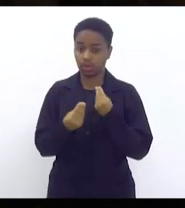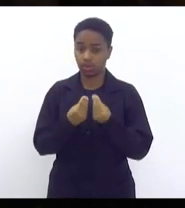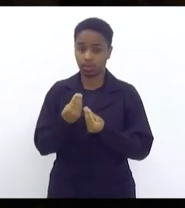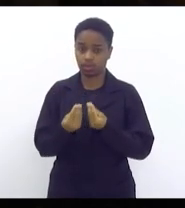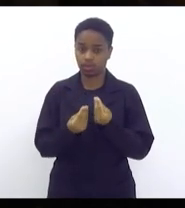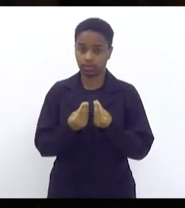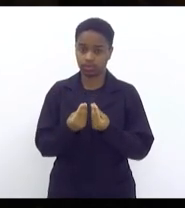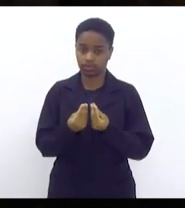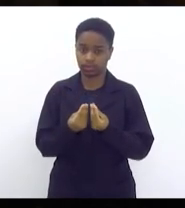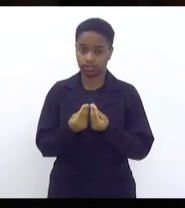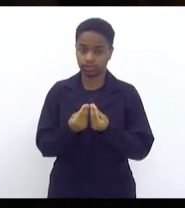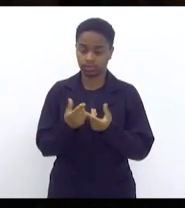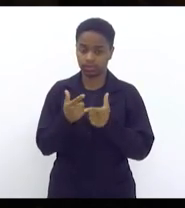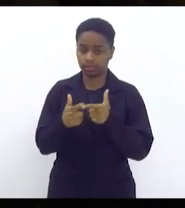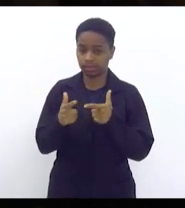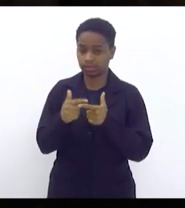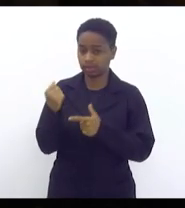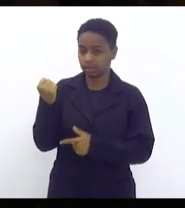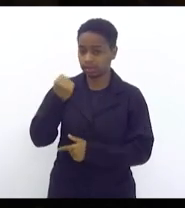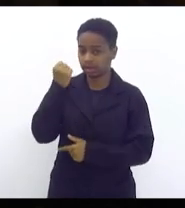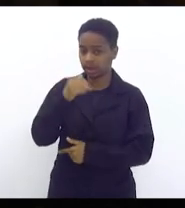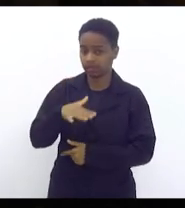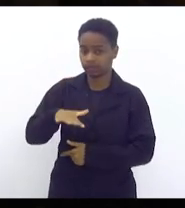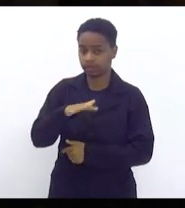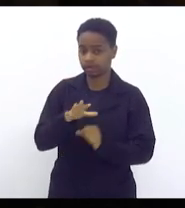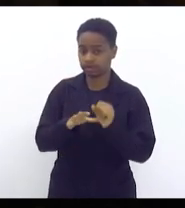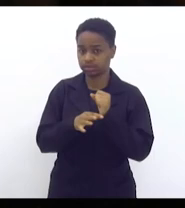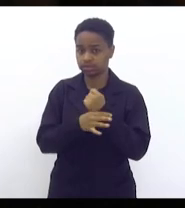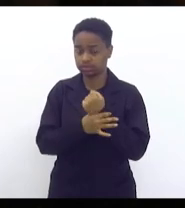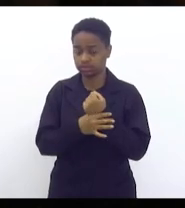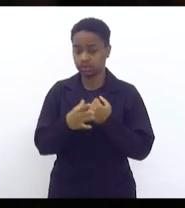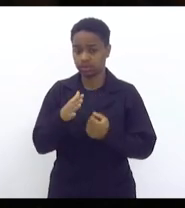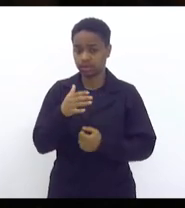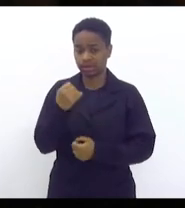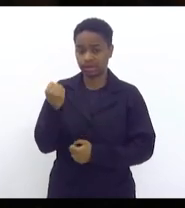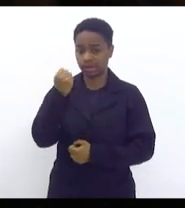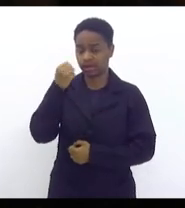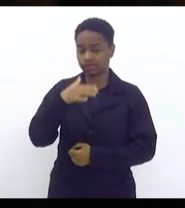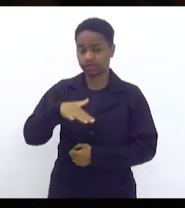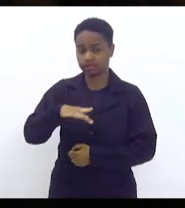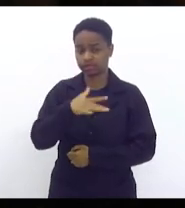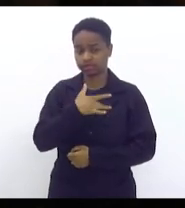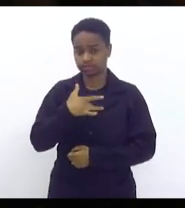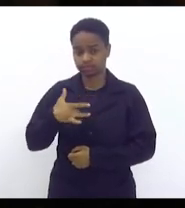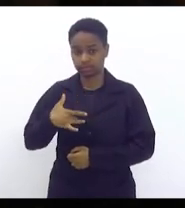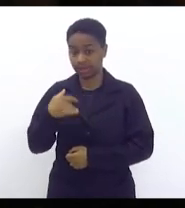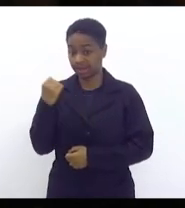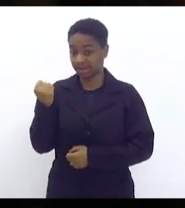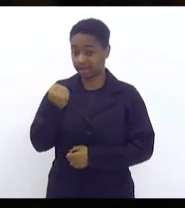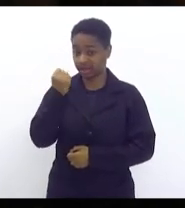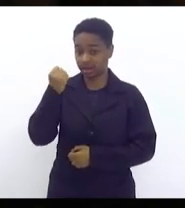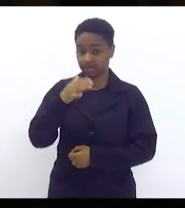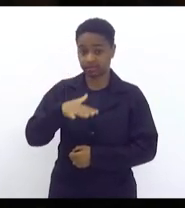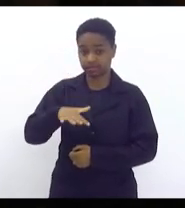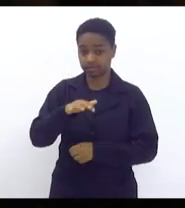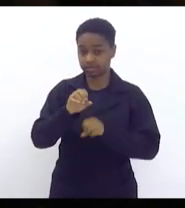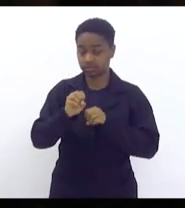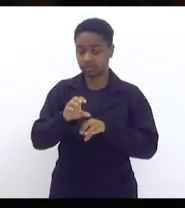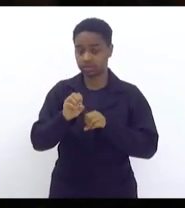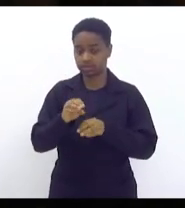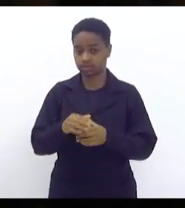com problemas gravíssimos na segurança, gravíssimos na saúde, gravíssimos na